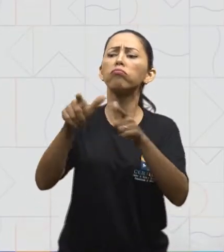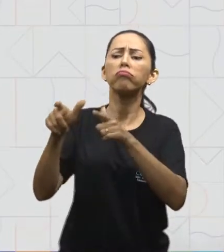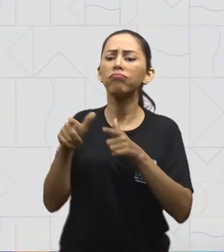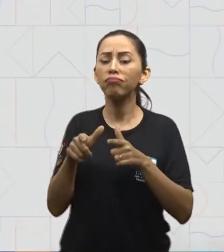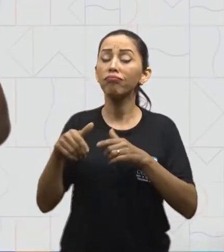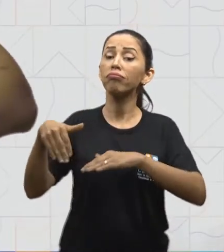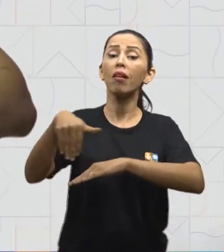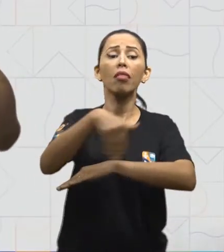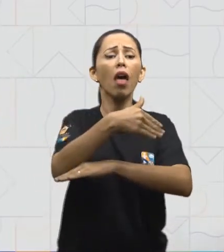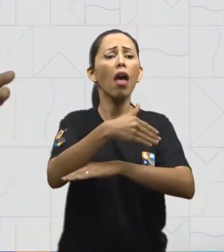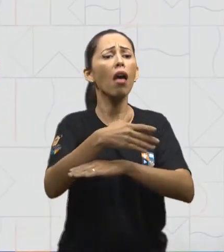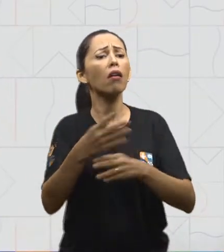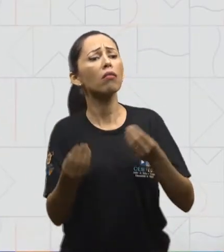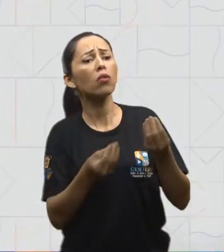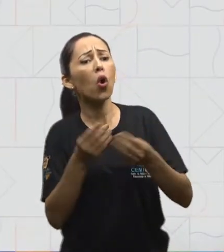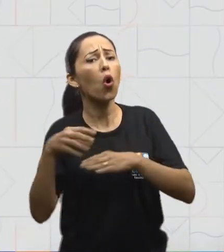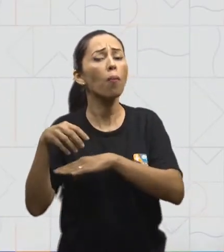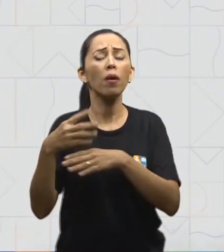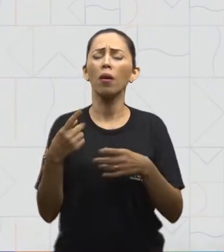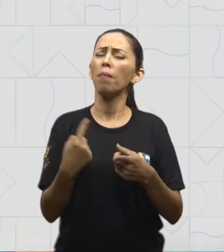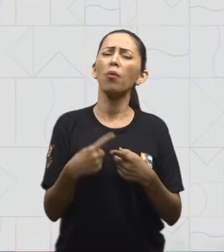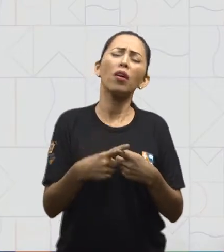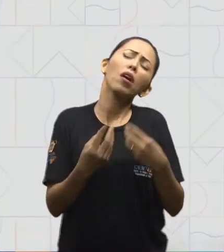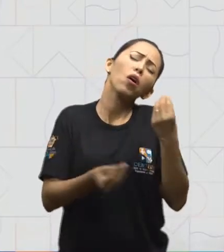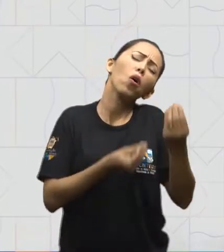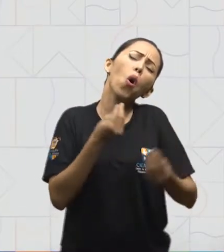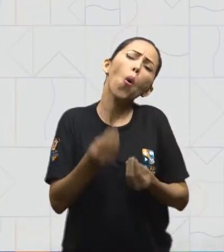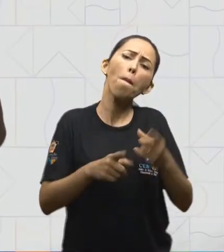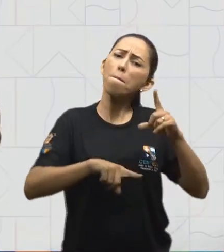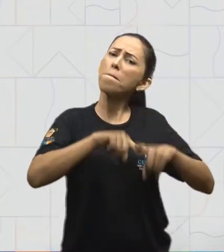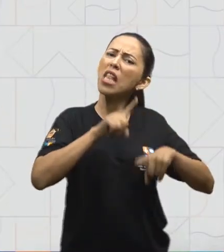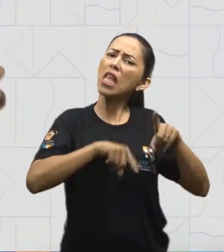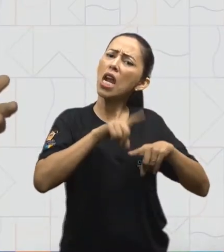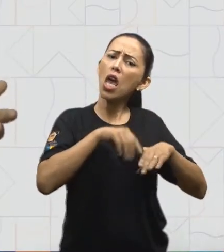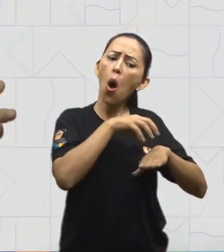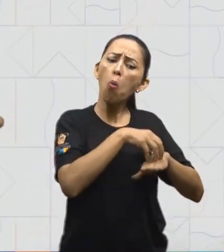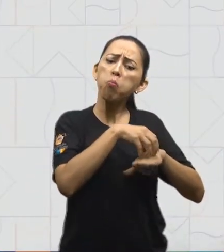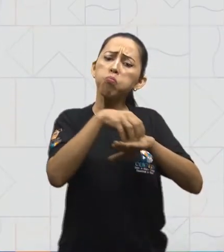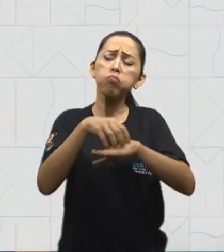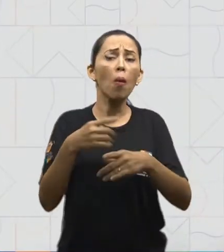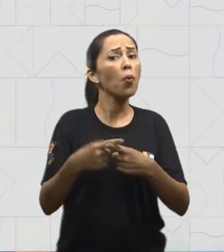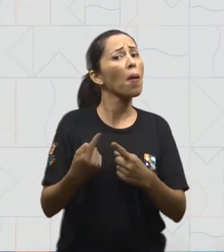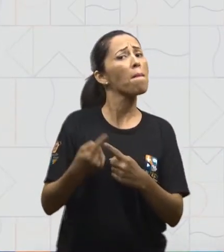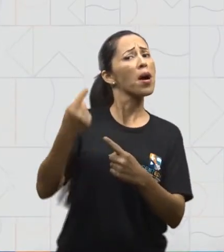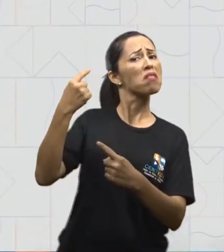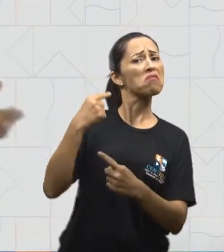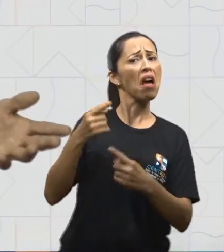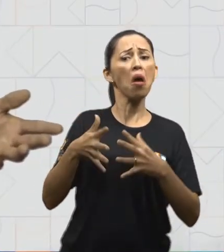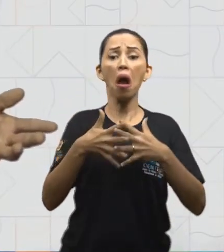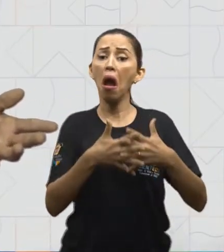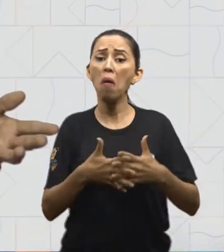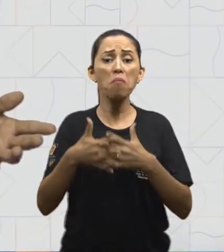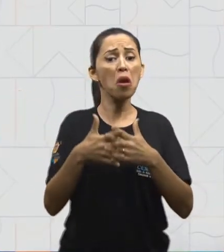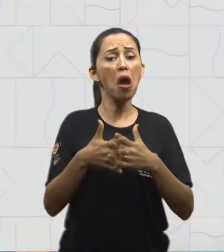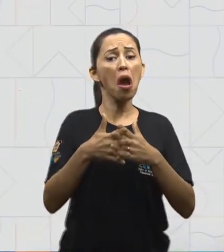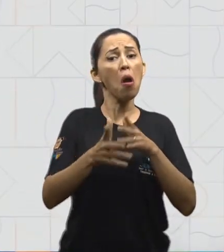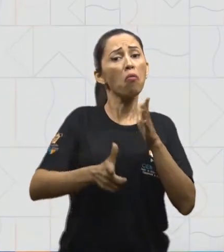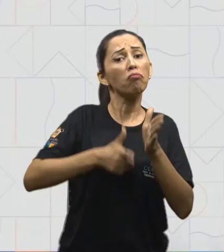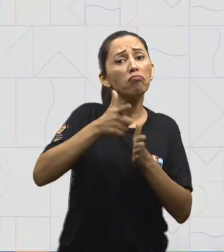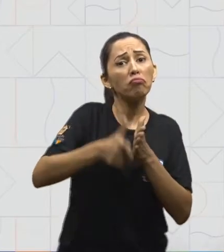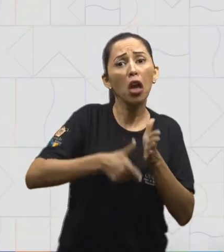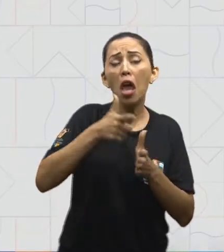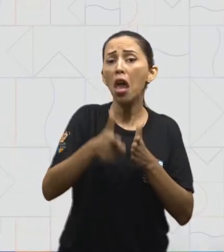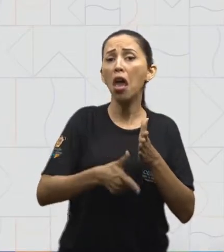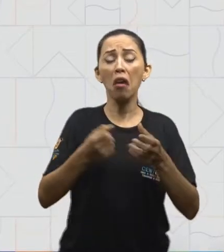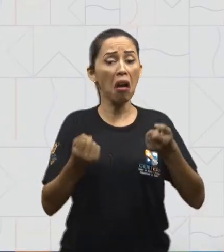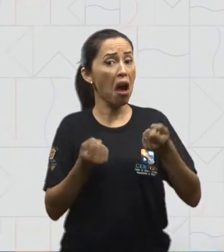momento: como é que eles faziam o transporte por terra? Não havia caminhões, carros, trens. Como era